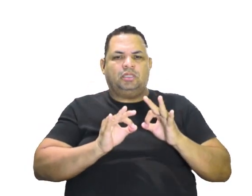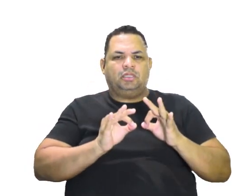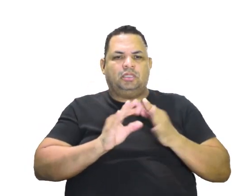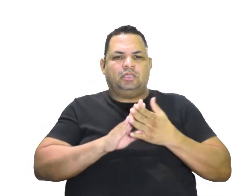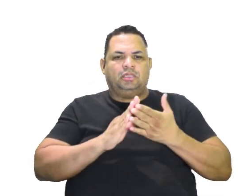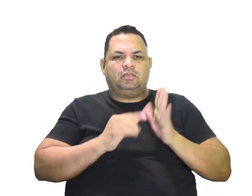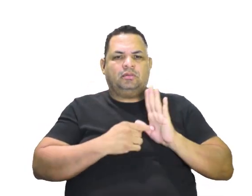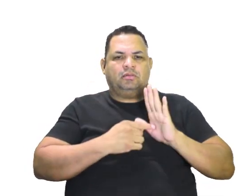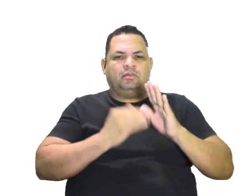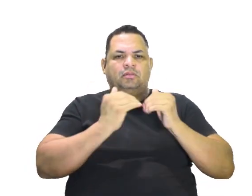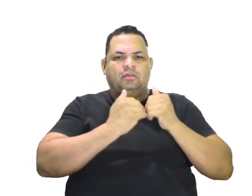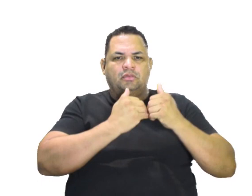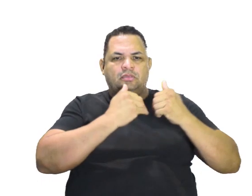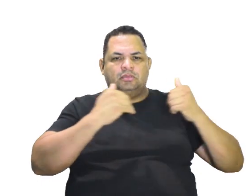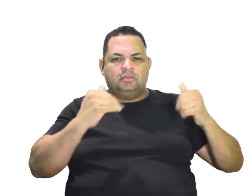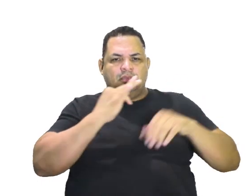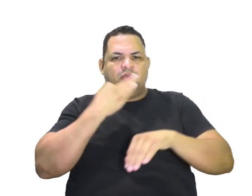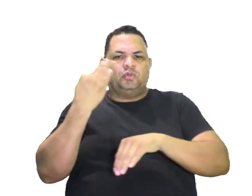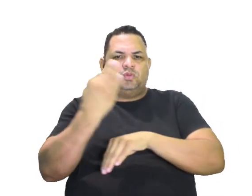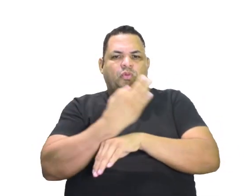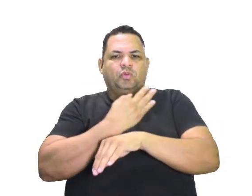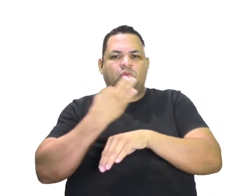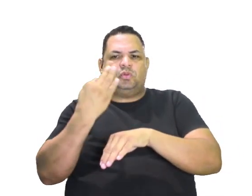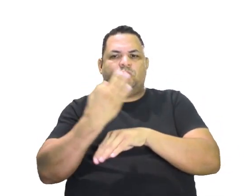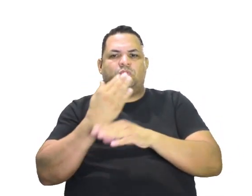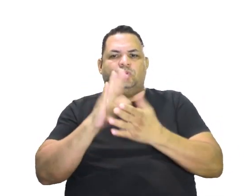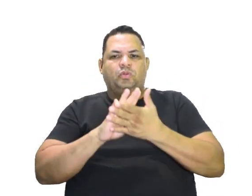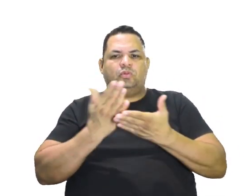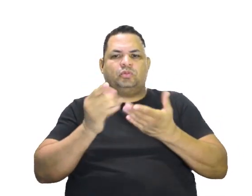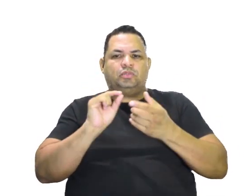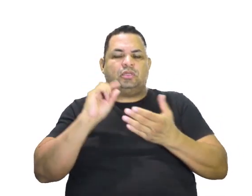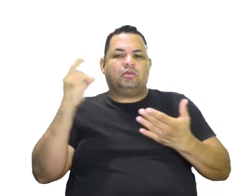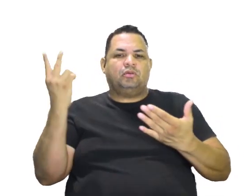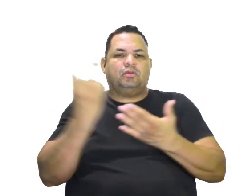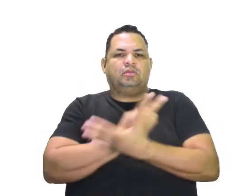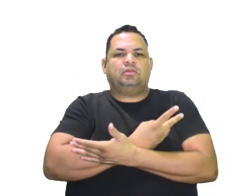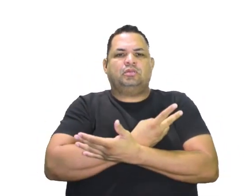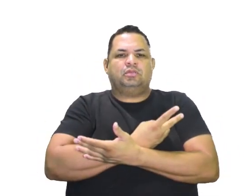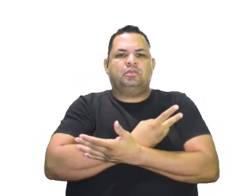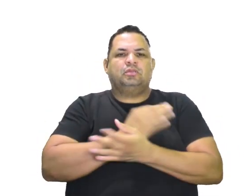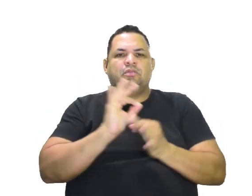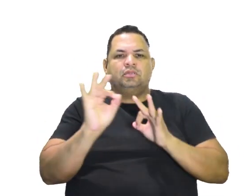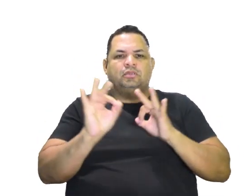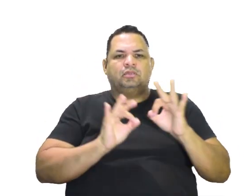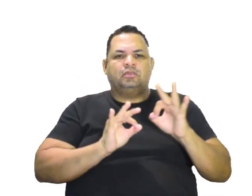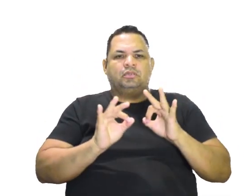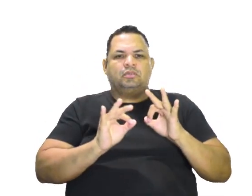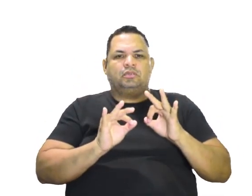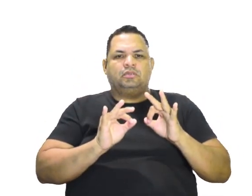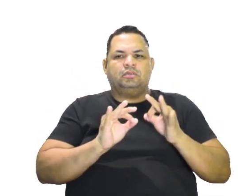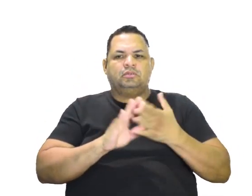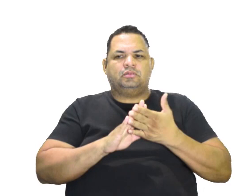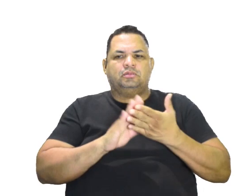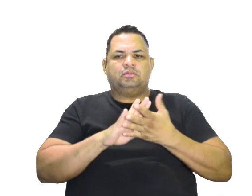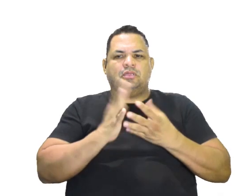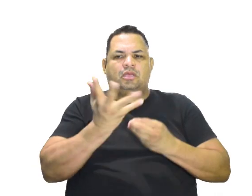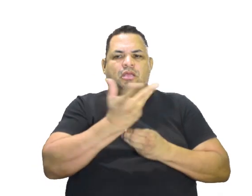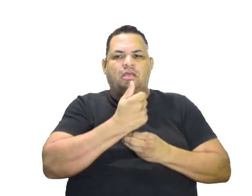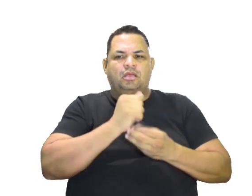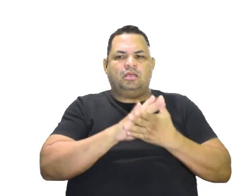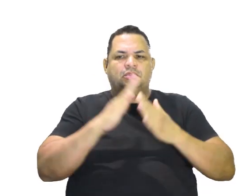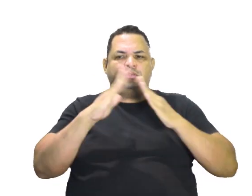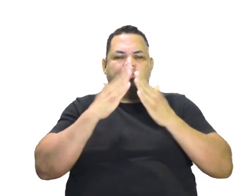e estilístico das cenas idealizadas e naturais da pintura histórica da arte acadêmica